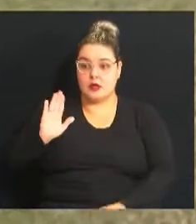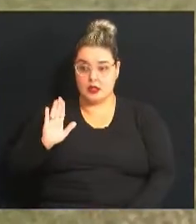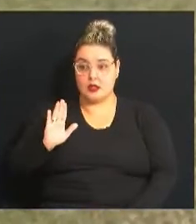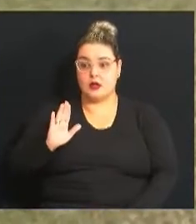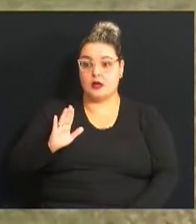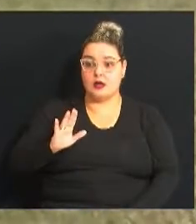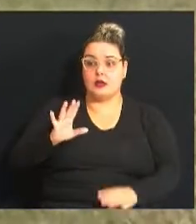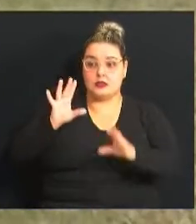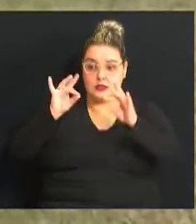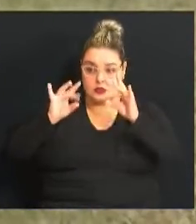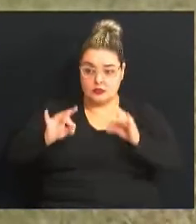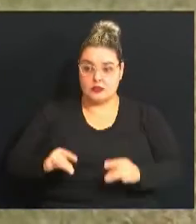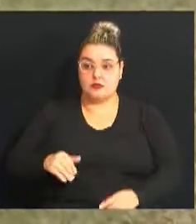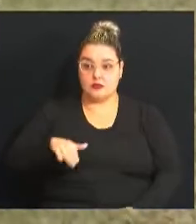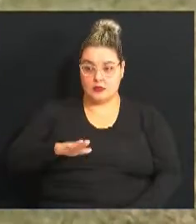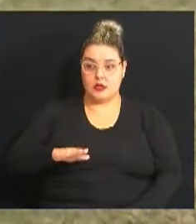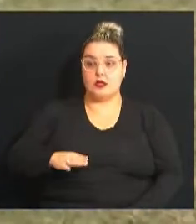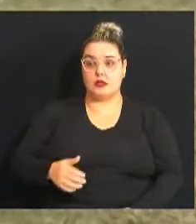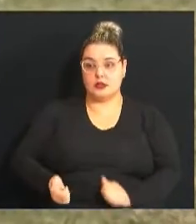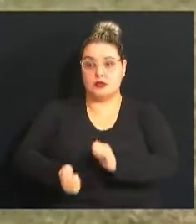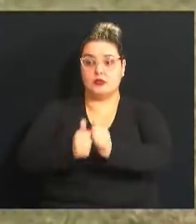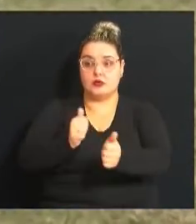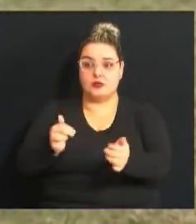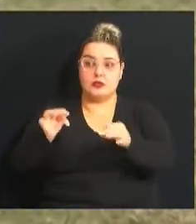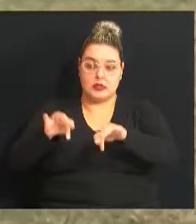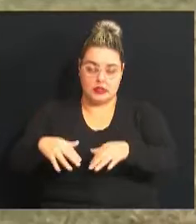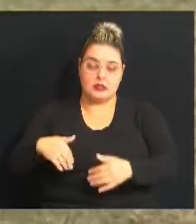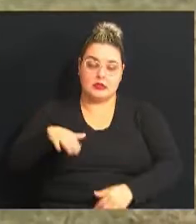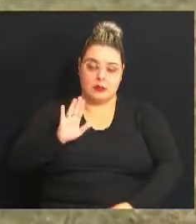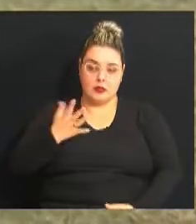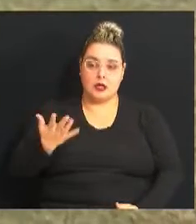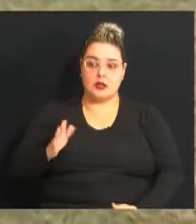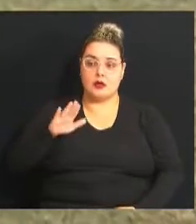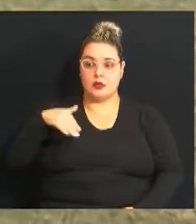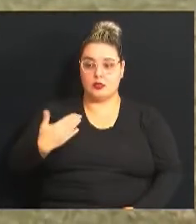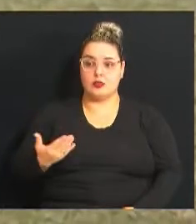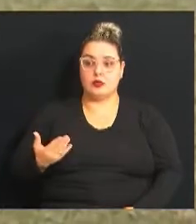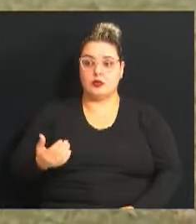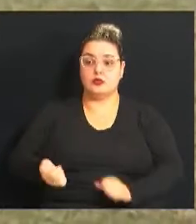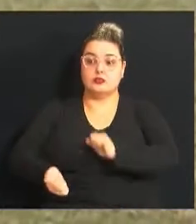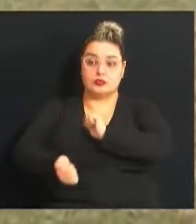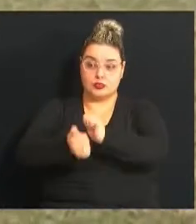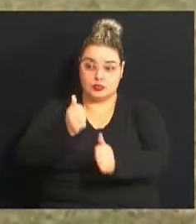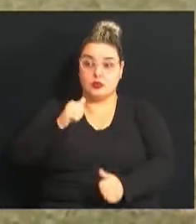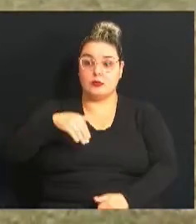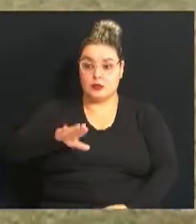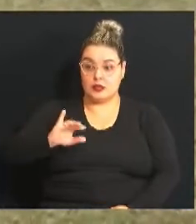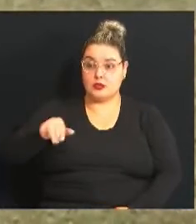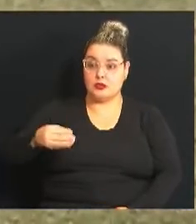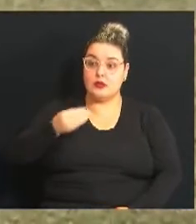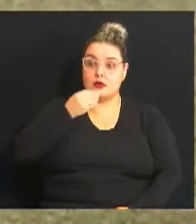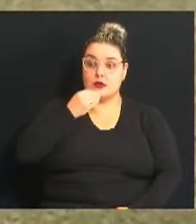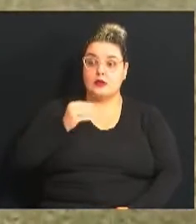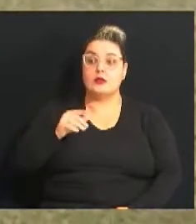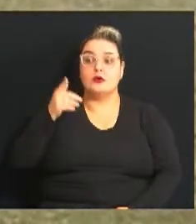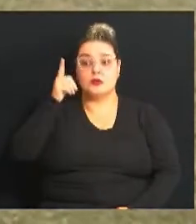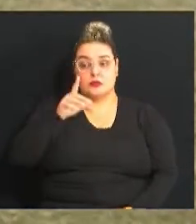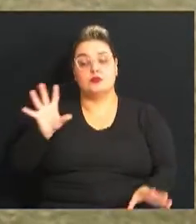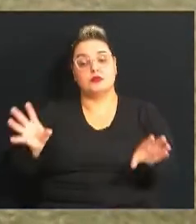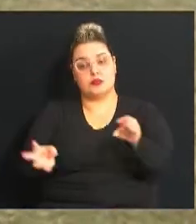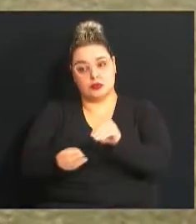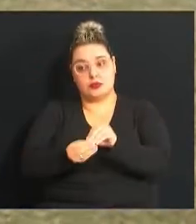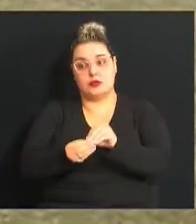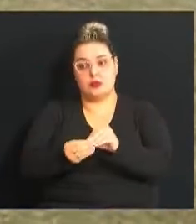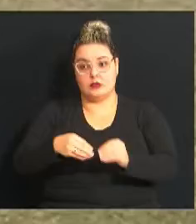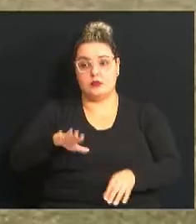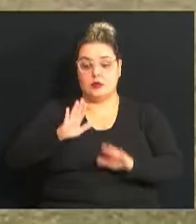mais jogadas, finalizando mais, para poder, quando chegar no jogo e tiver mais oportunidades, a gente poder concluir, né? Estar mais